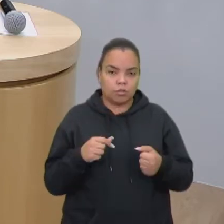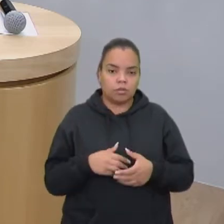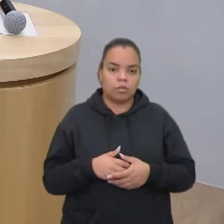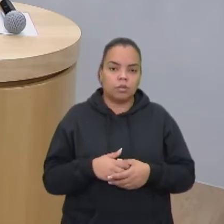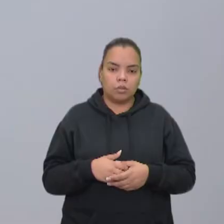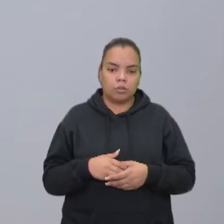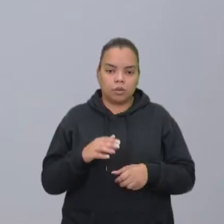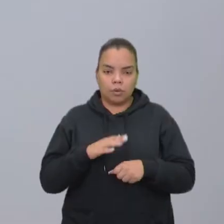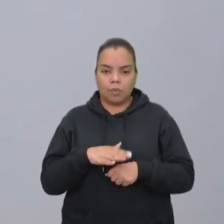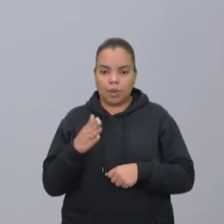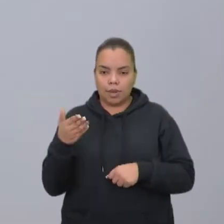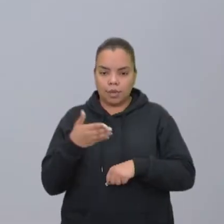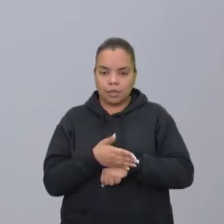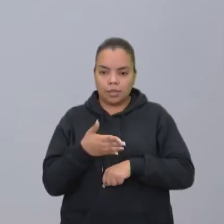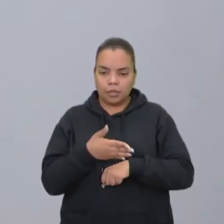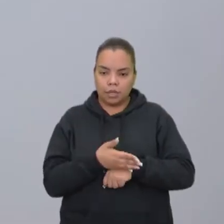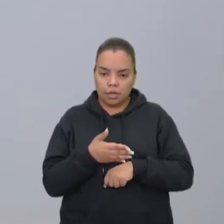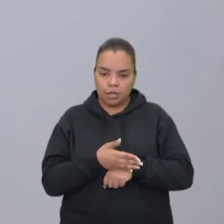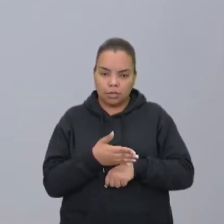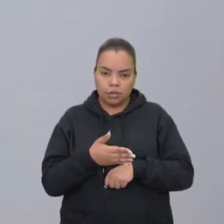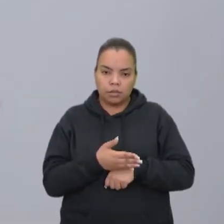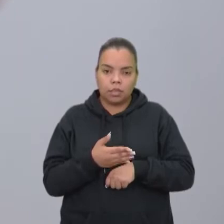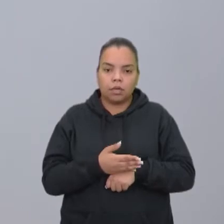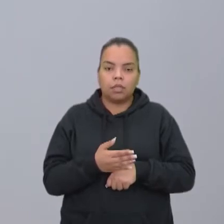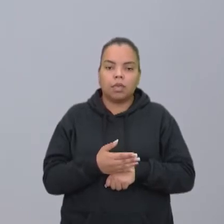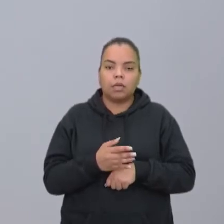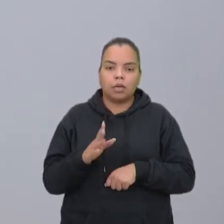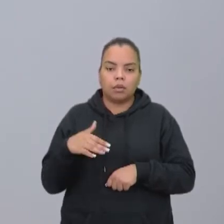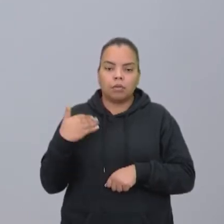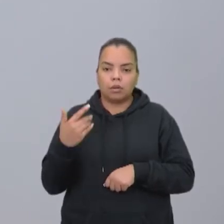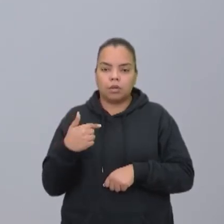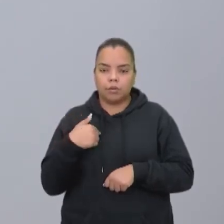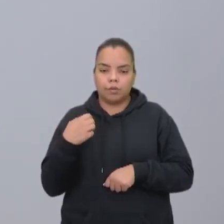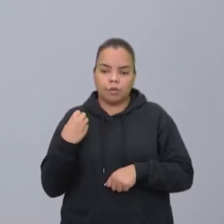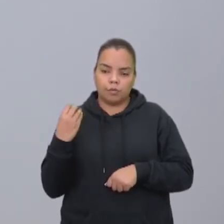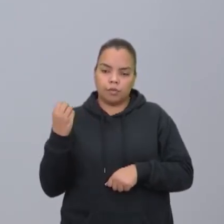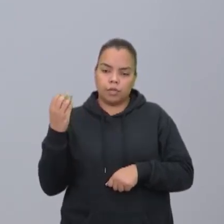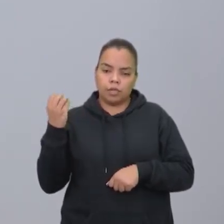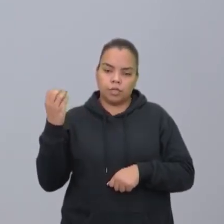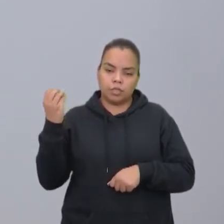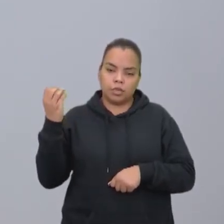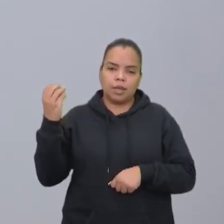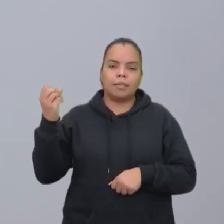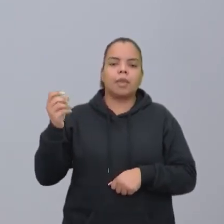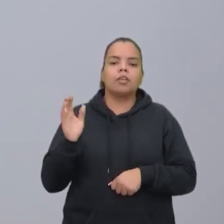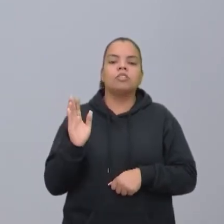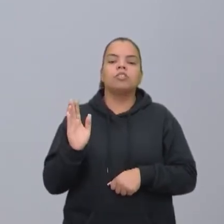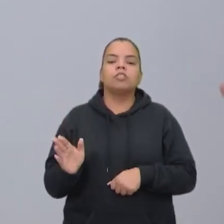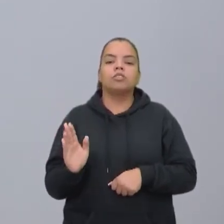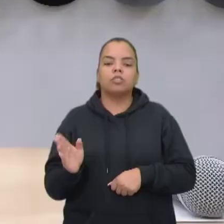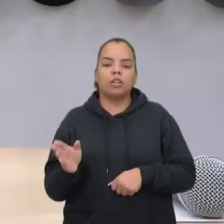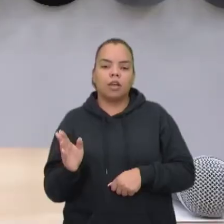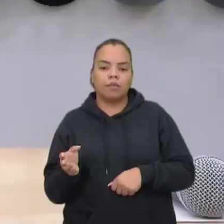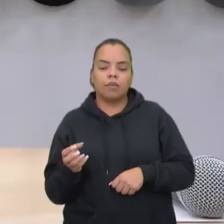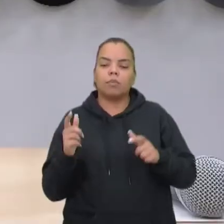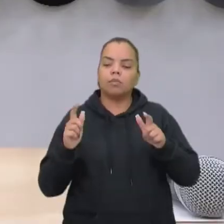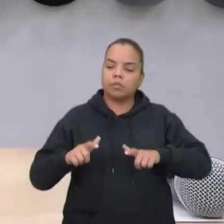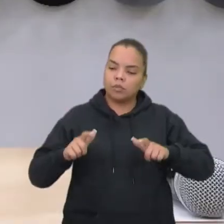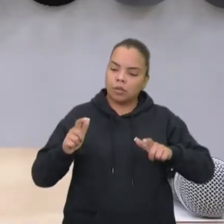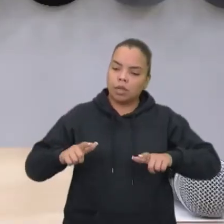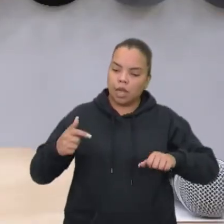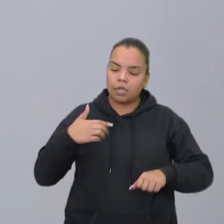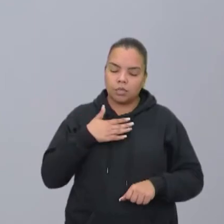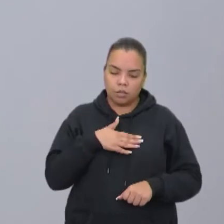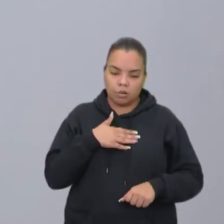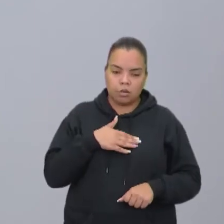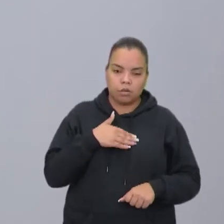que eu mais acesso dos blogs é quando eu vou viajar e aí eu procuro quem já foi para os mesmos Sim, lugares, eu verdade, gosto